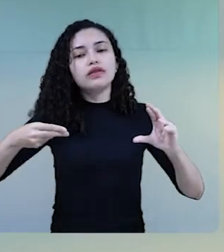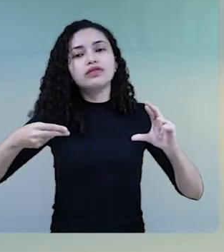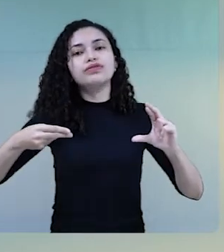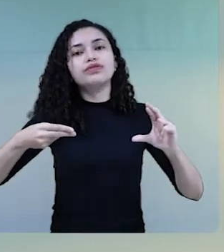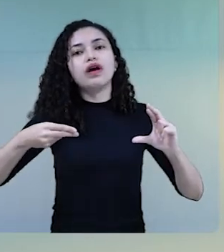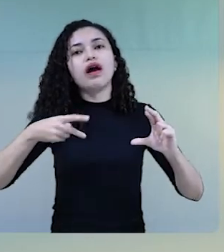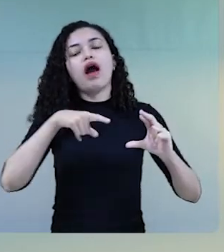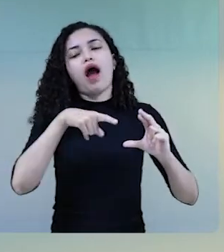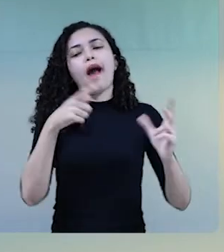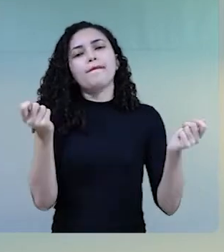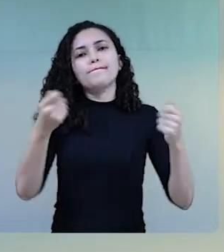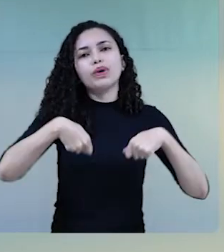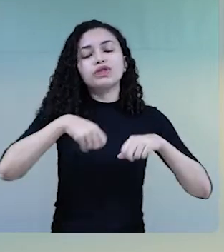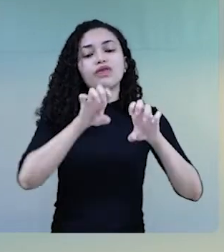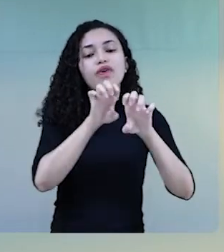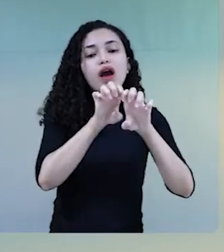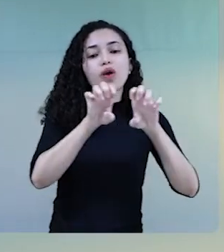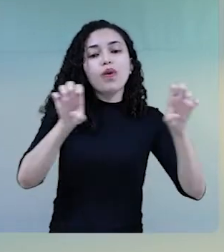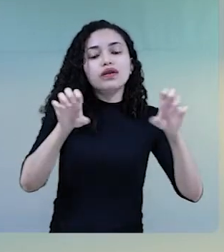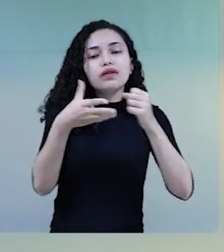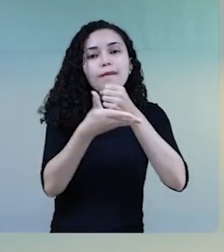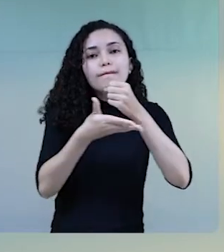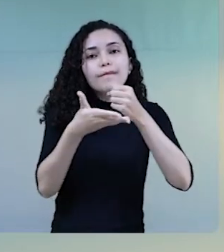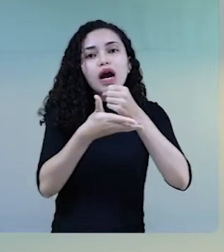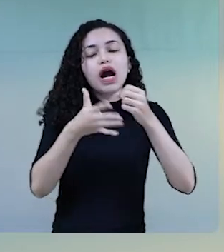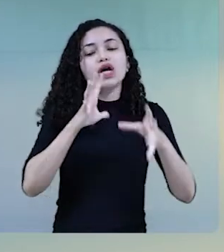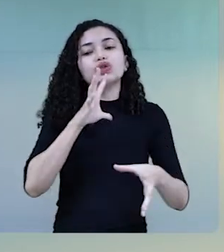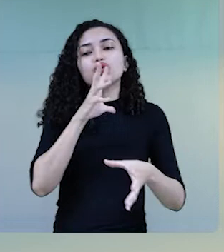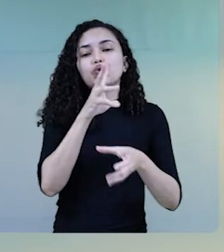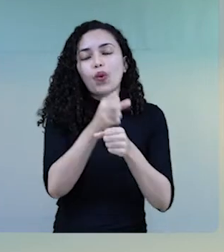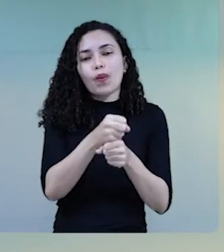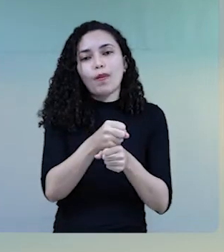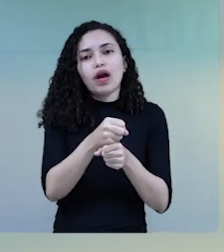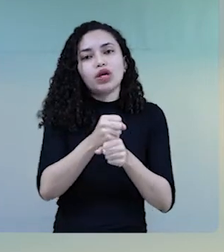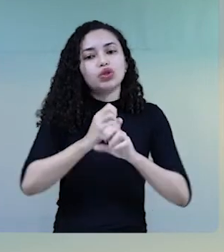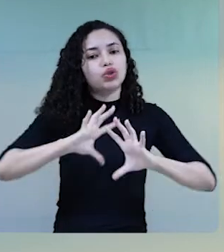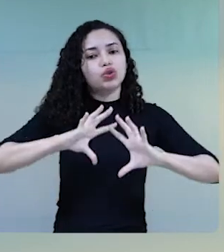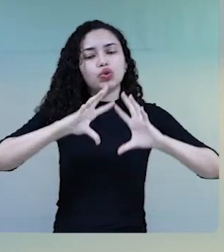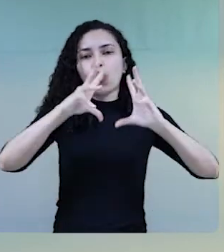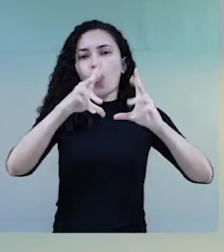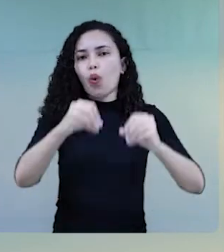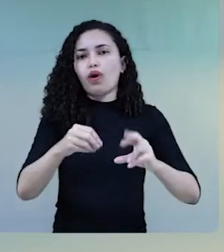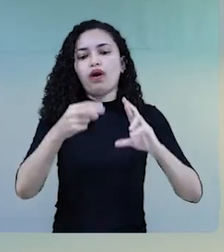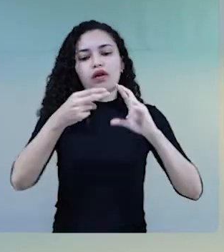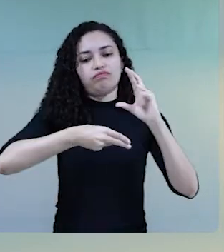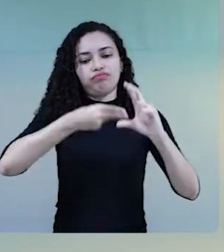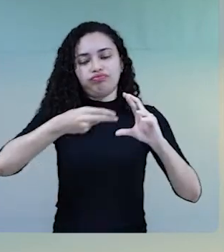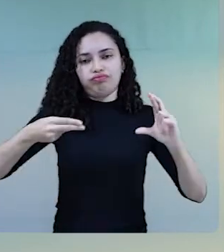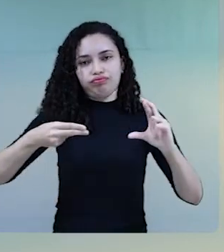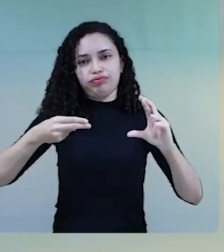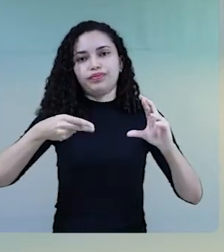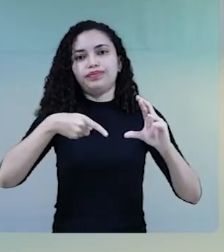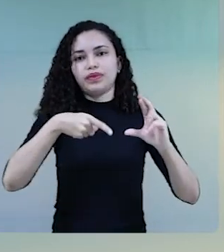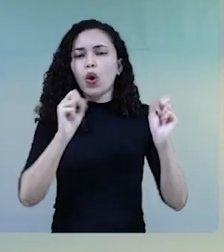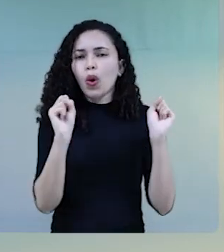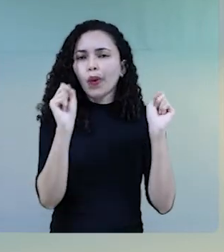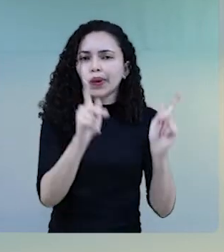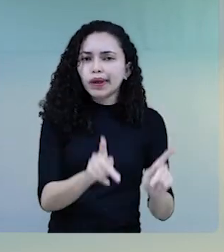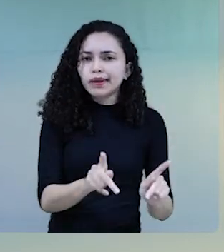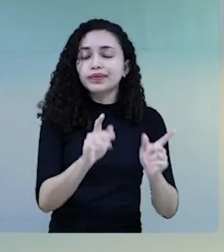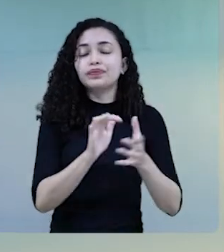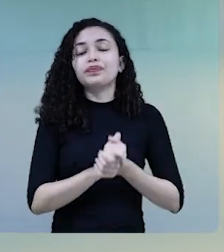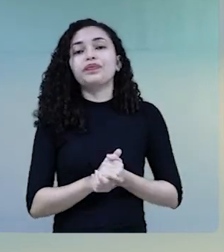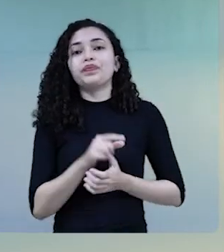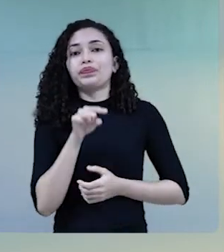a equação básica que representa o quê? O somatório de todas o quê? De todas as resistências, ok? Então, esse aqui foi